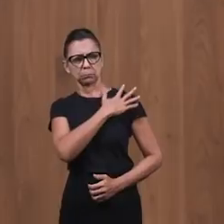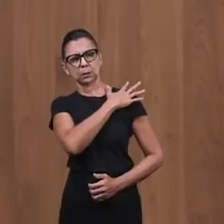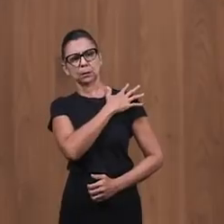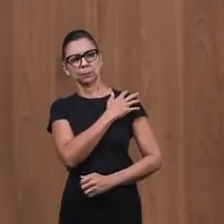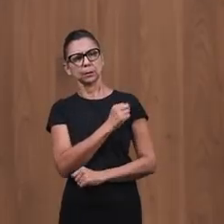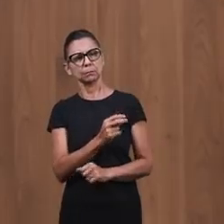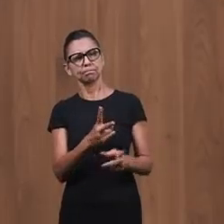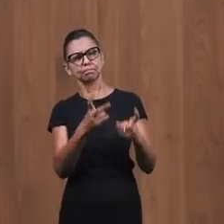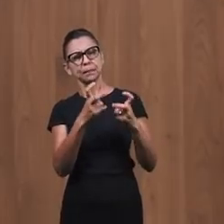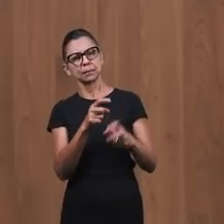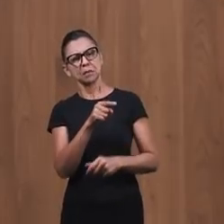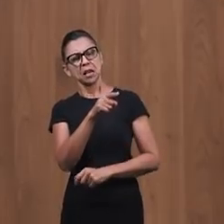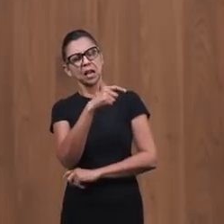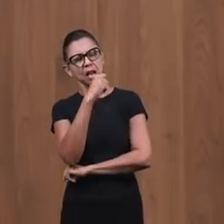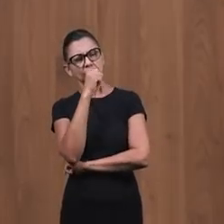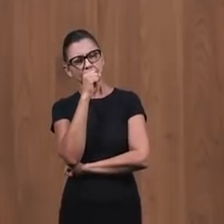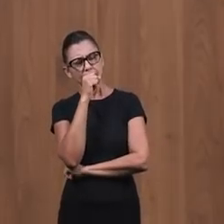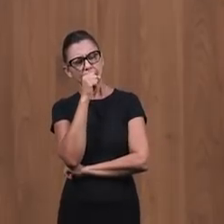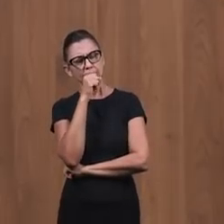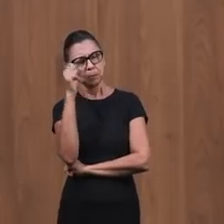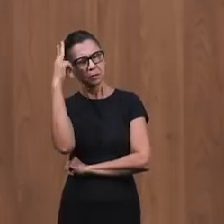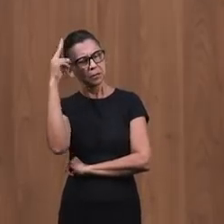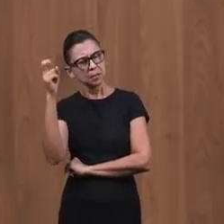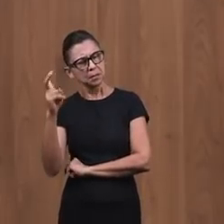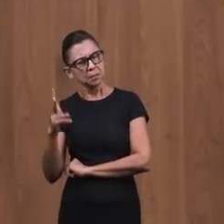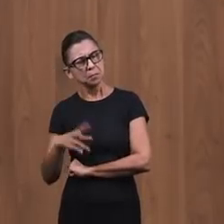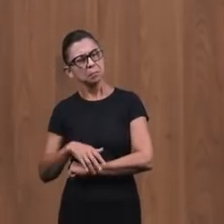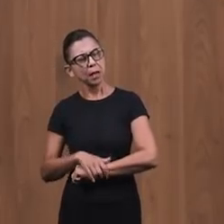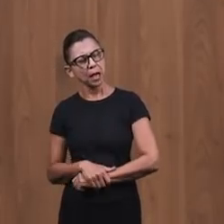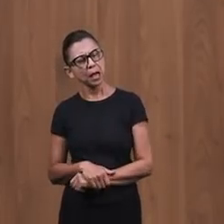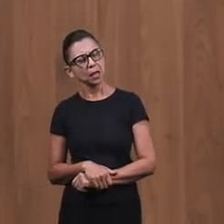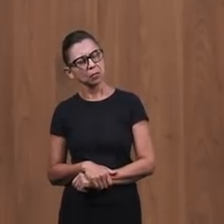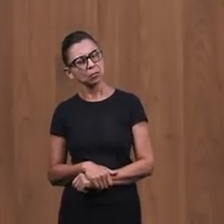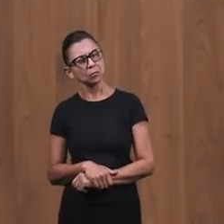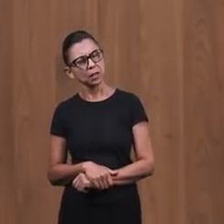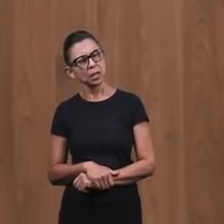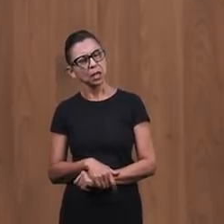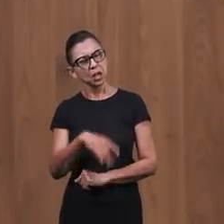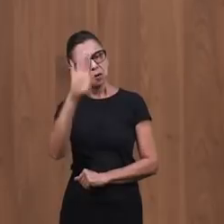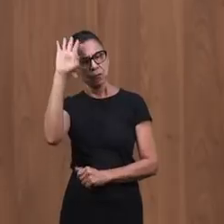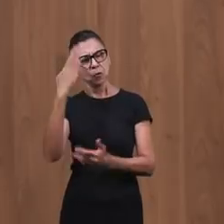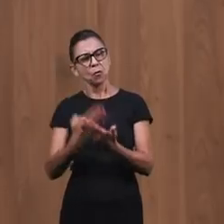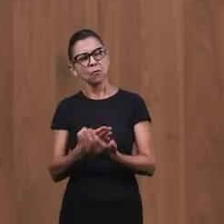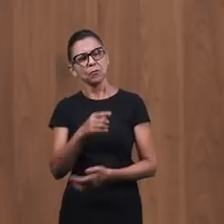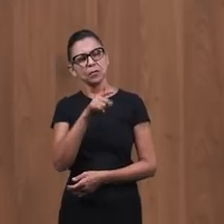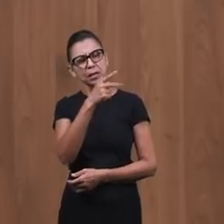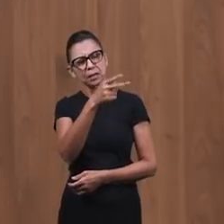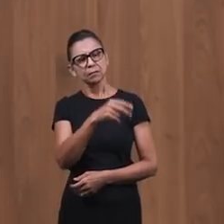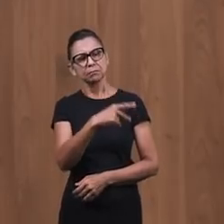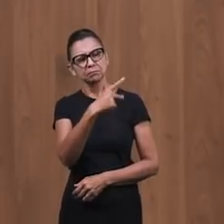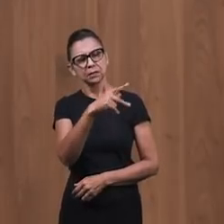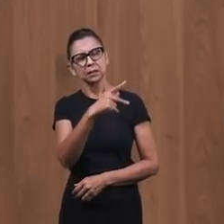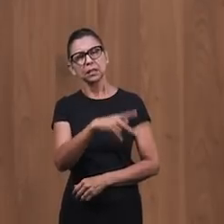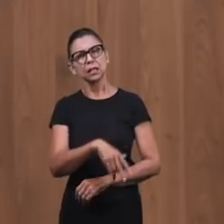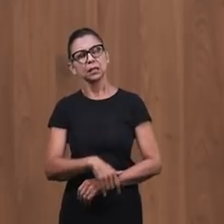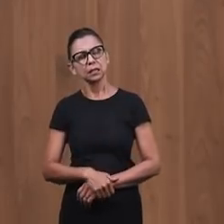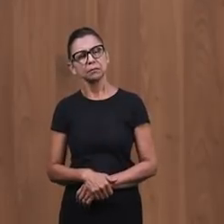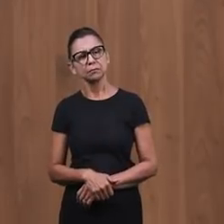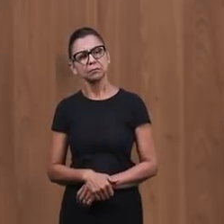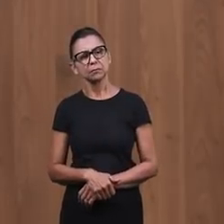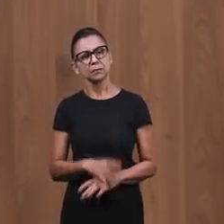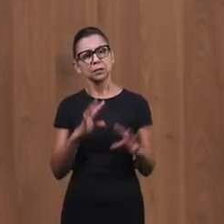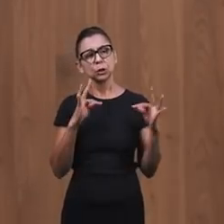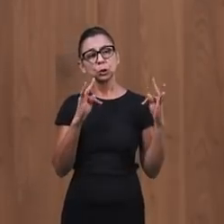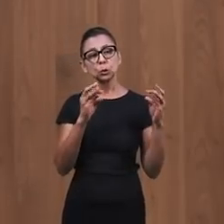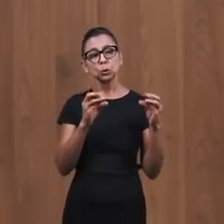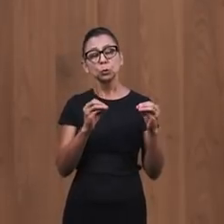perceber aquilo, entregou tudo o que ele tinha na mão de José, a ponto de Potifar nem saber mais o